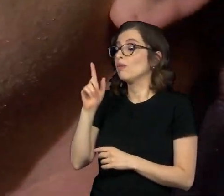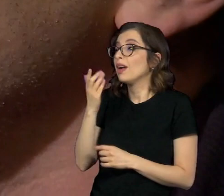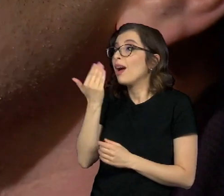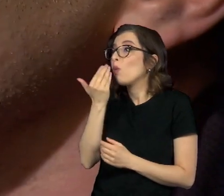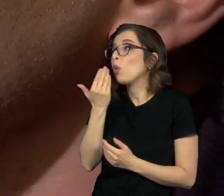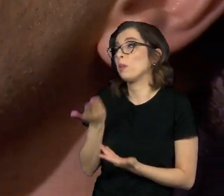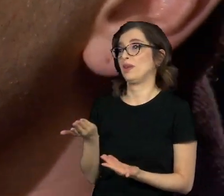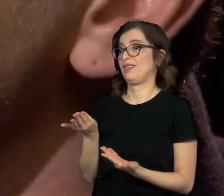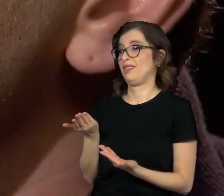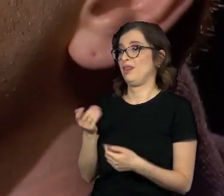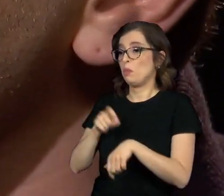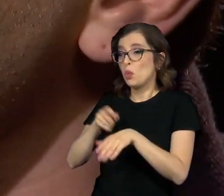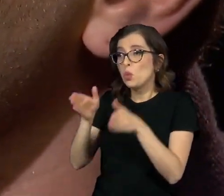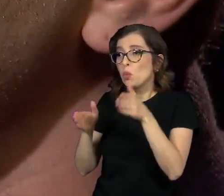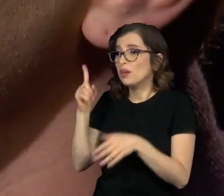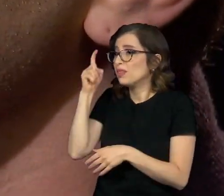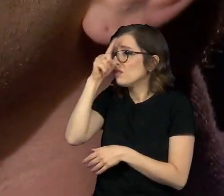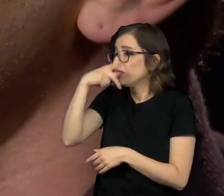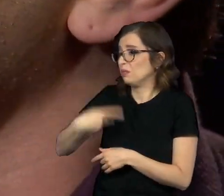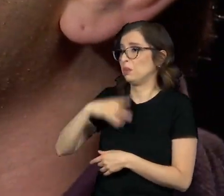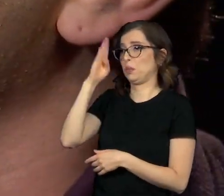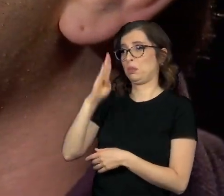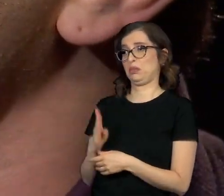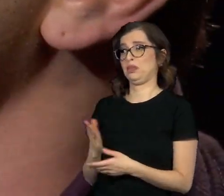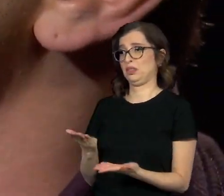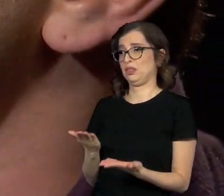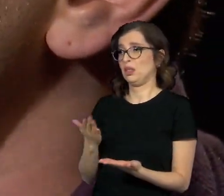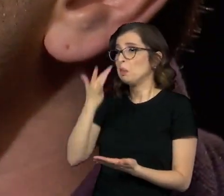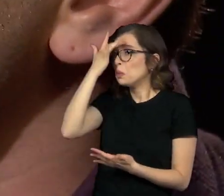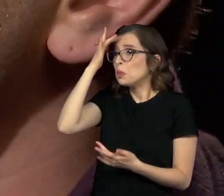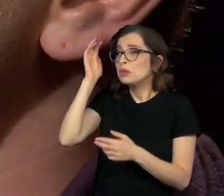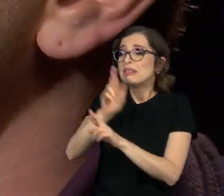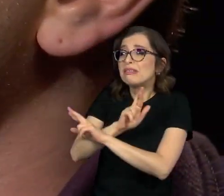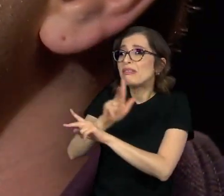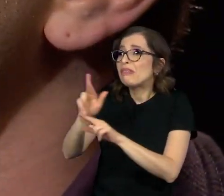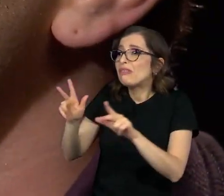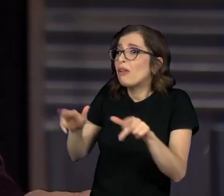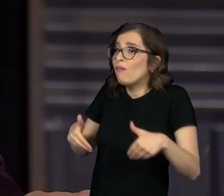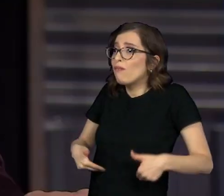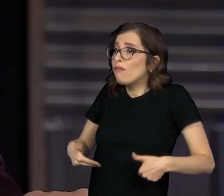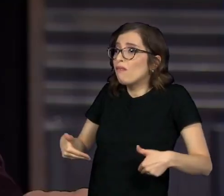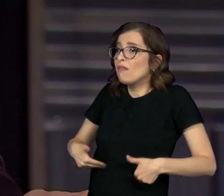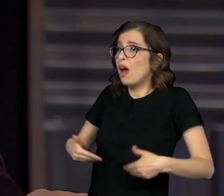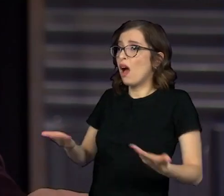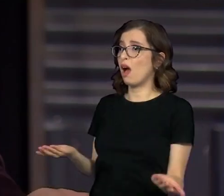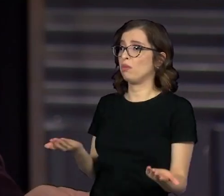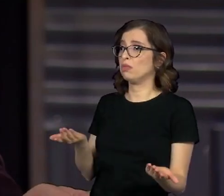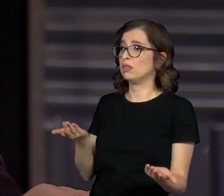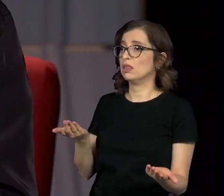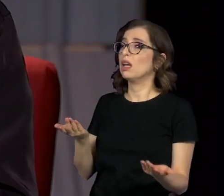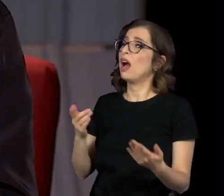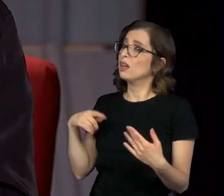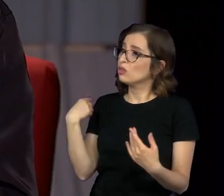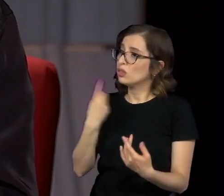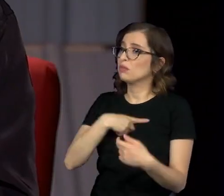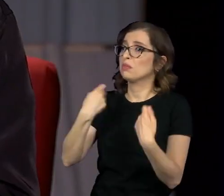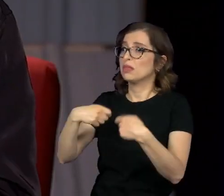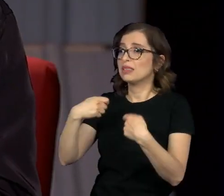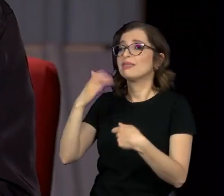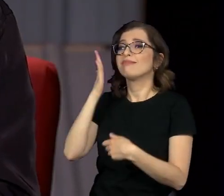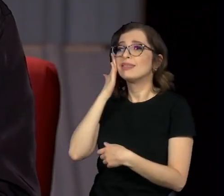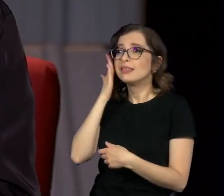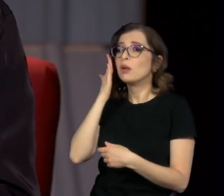país, um grande contingente de pessoas em insegurança alimentar, né? Há um número expressivo,